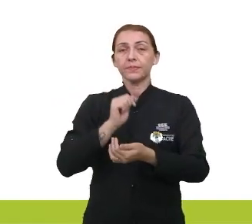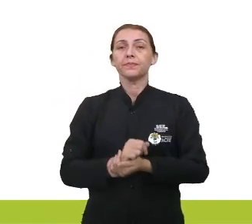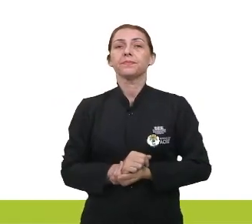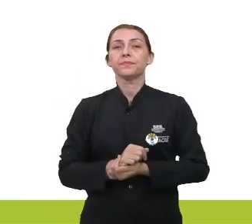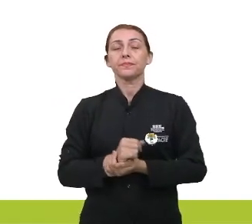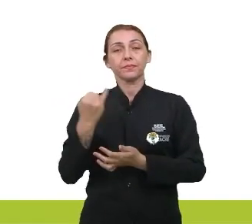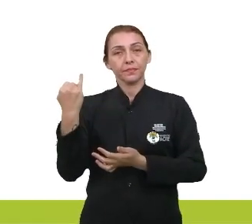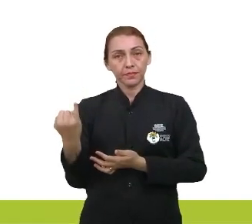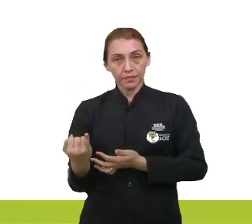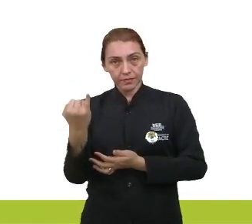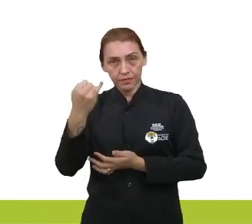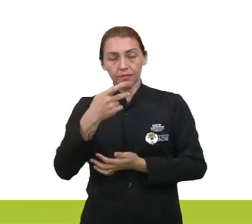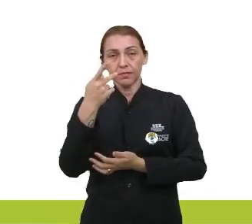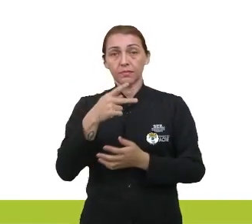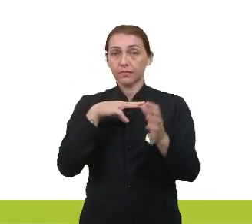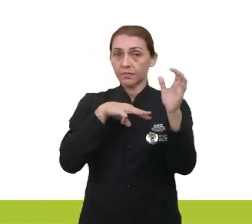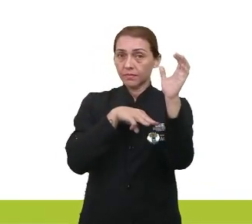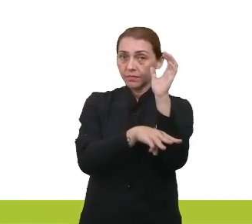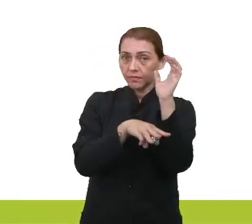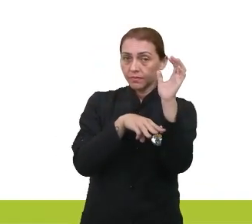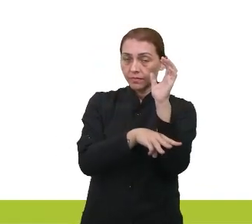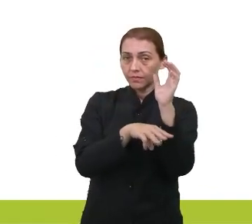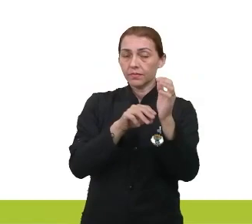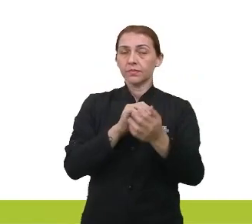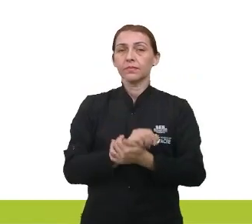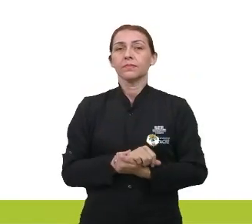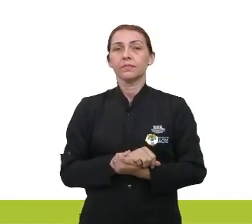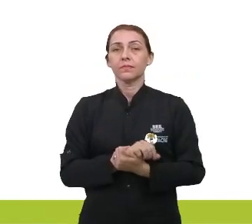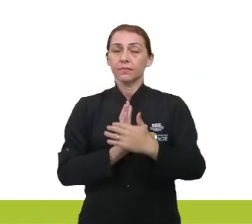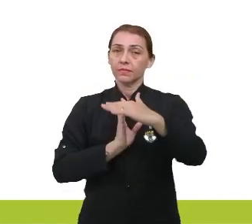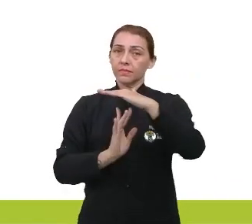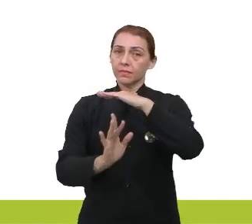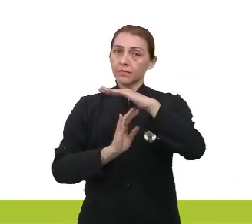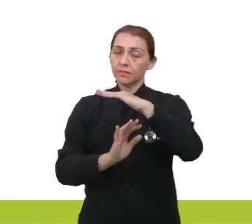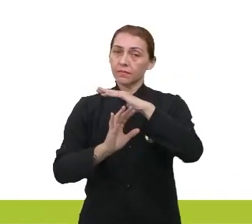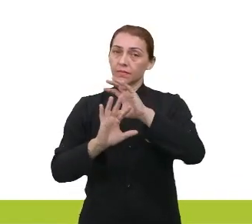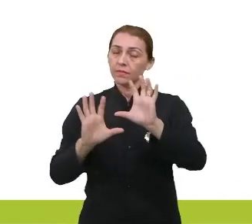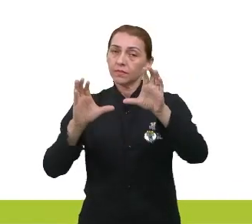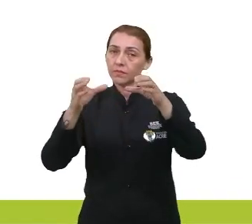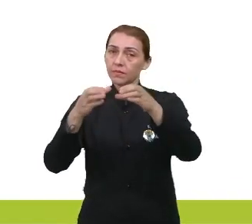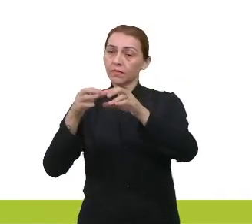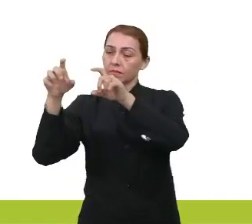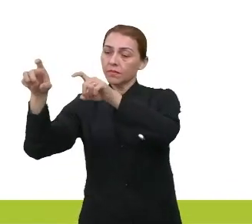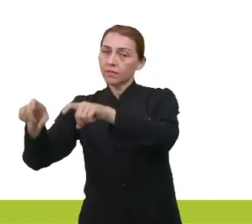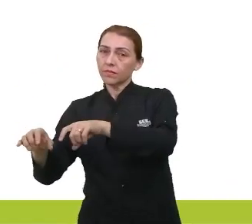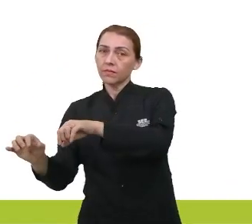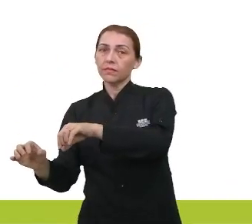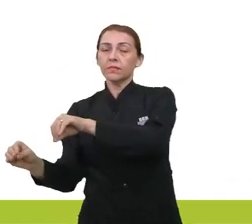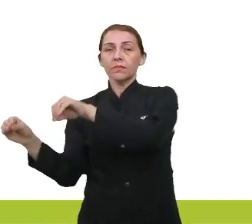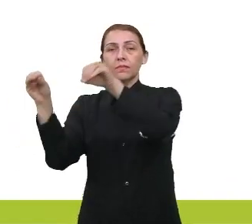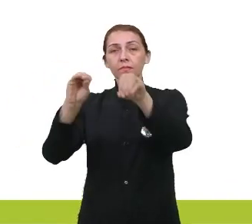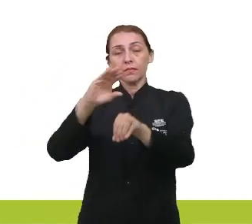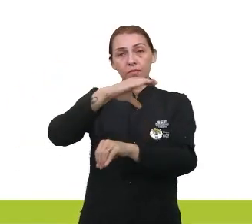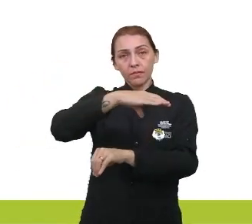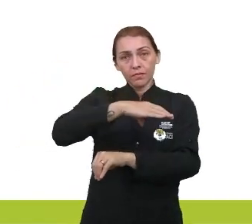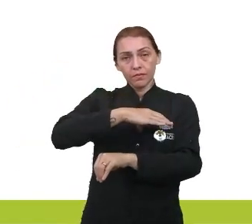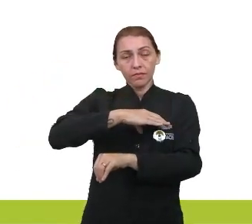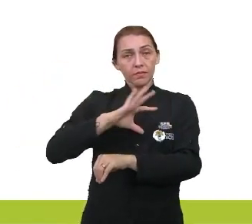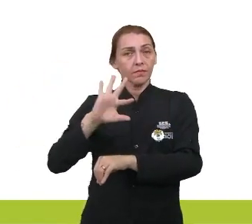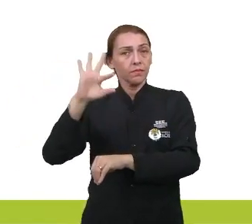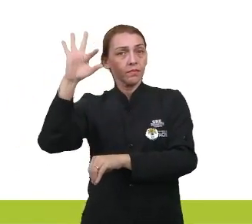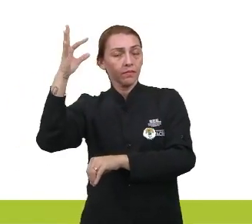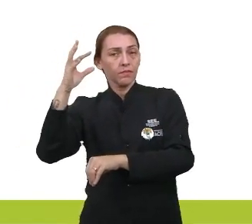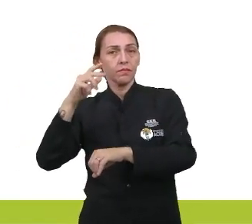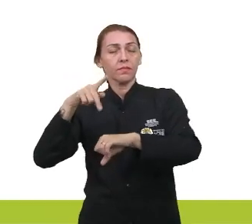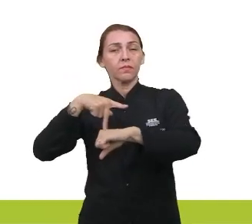É importante falar que o êxodo rural é a migração em massa do campo para as cidades, e esse fenômeno ocorreu